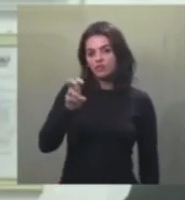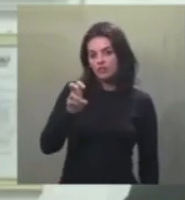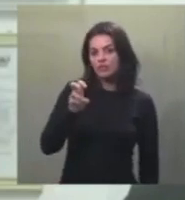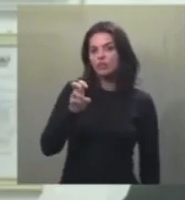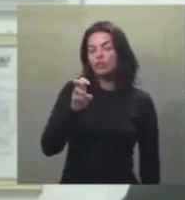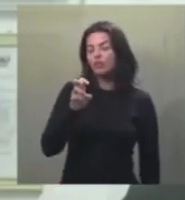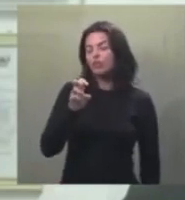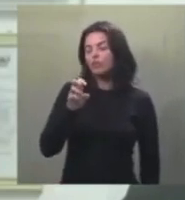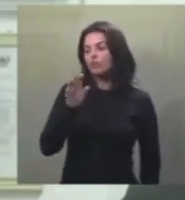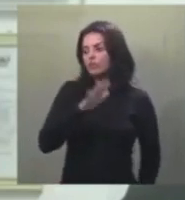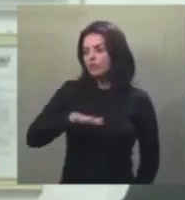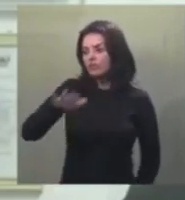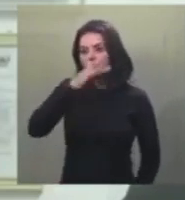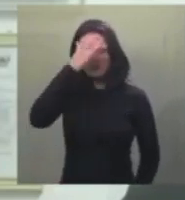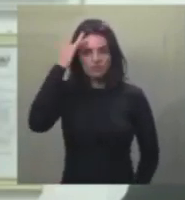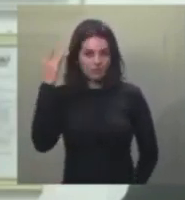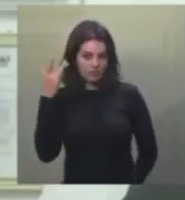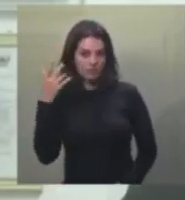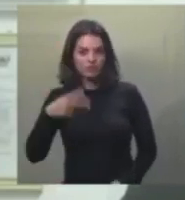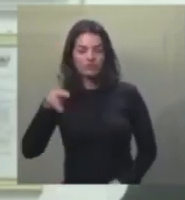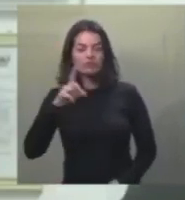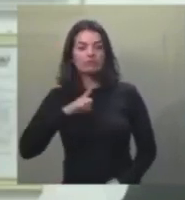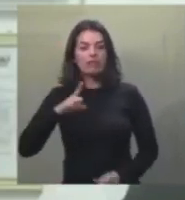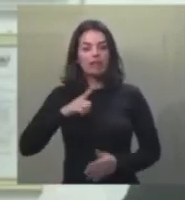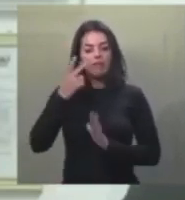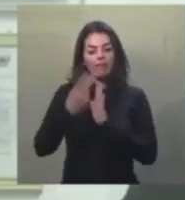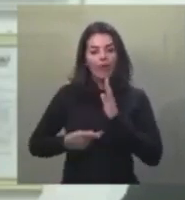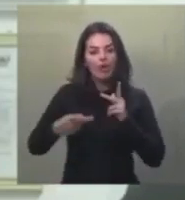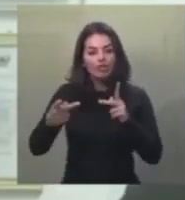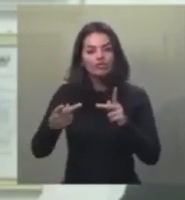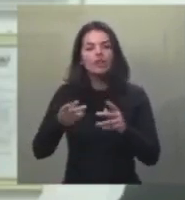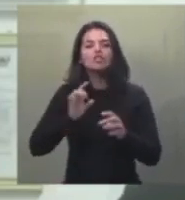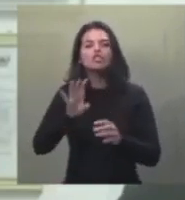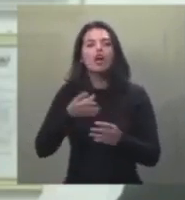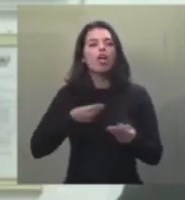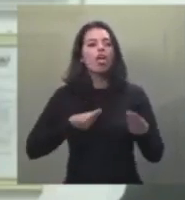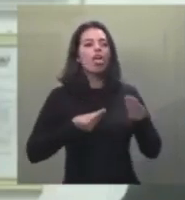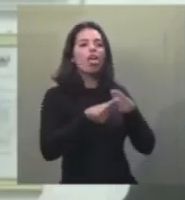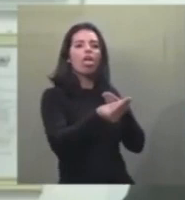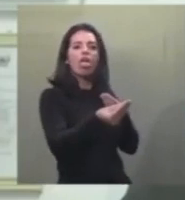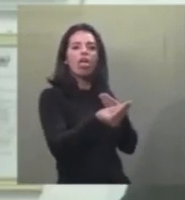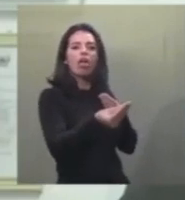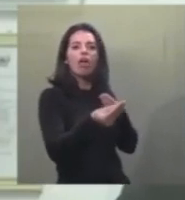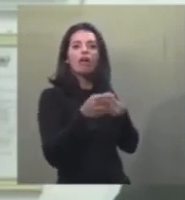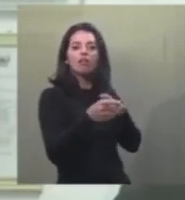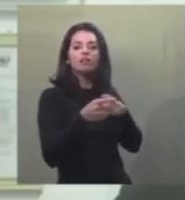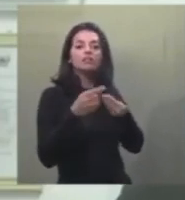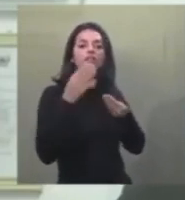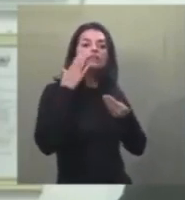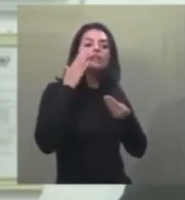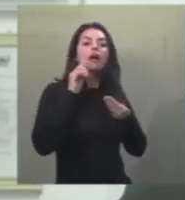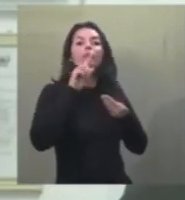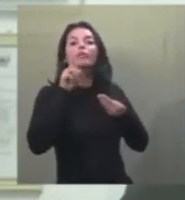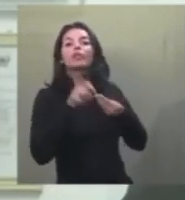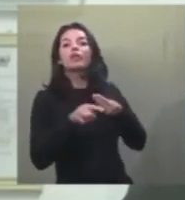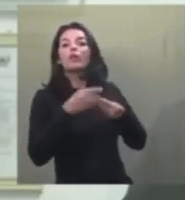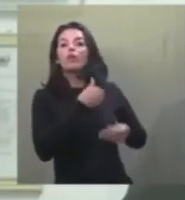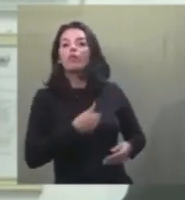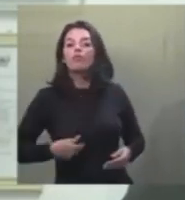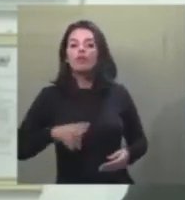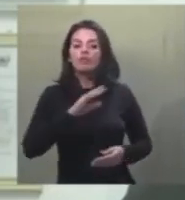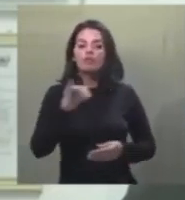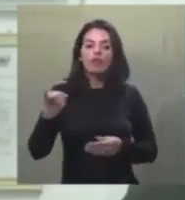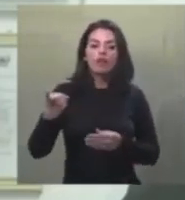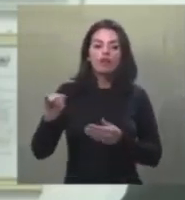adotadas, e sim o toma lá da cá. Para quem sabe, no ano que vem, o governo queira votar de novo a PEC 32,